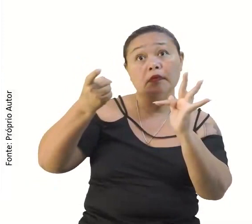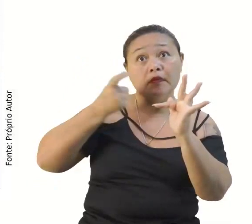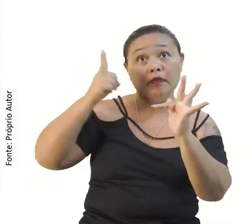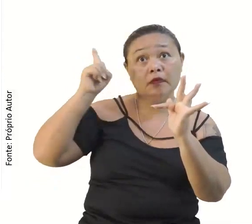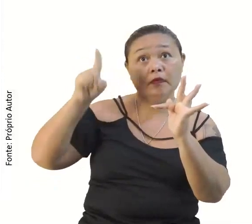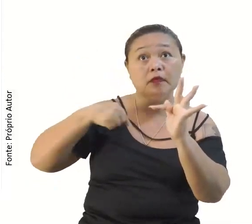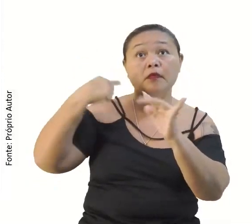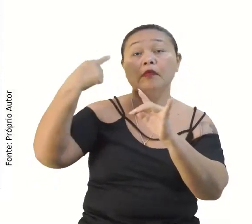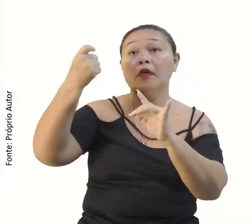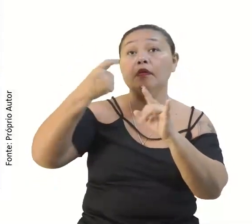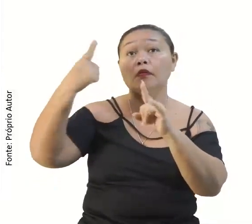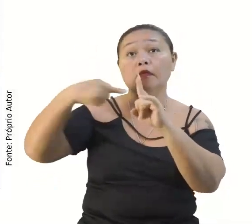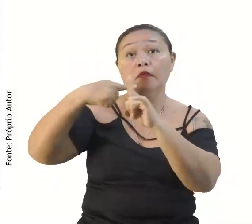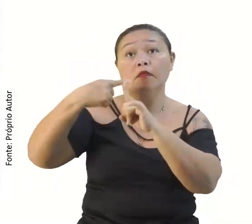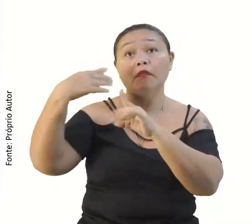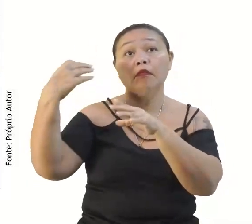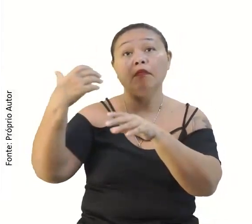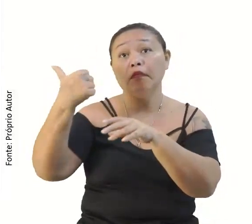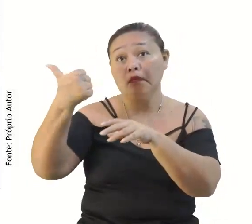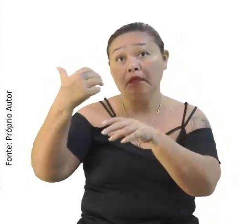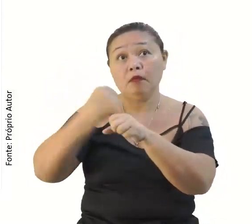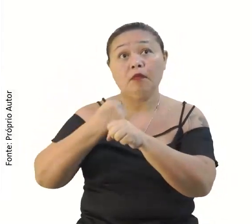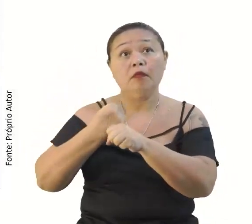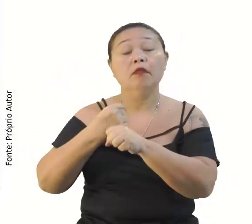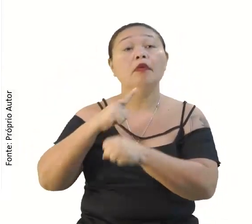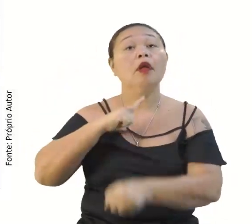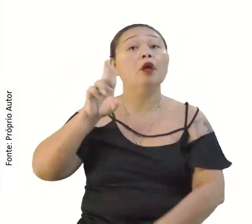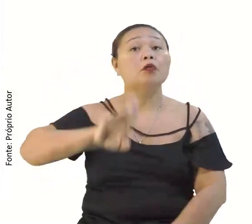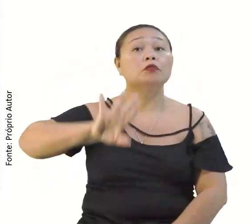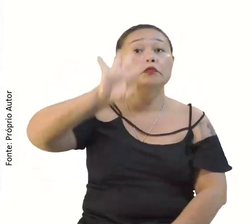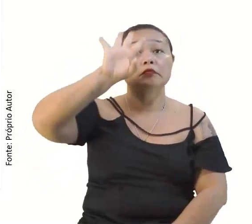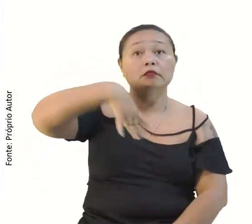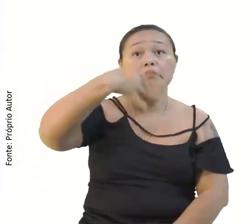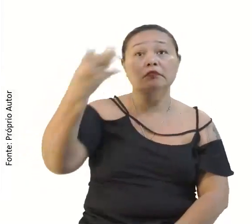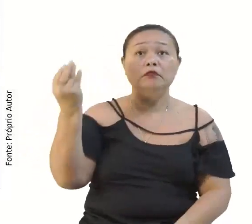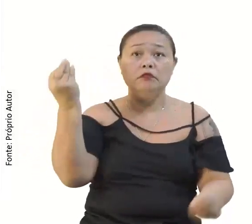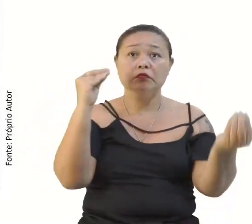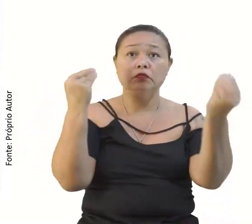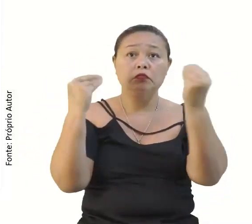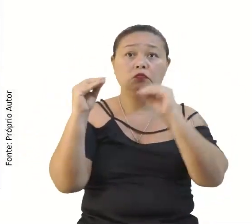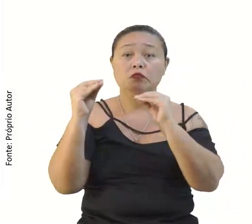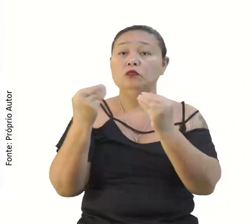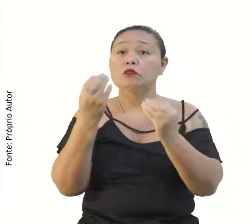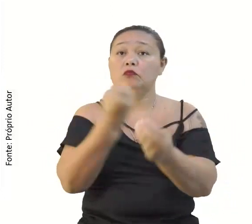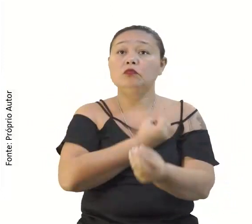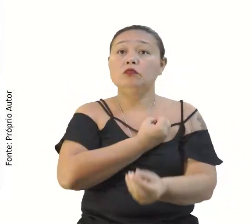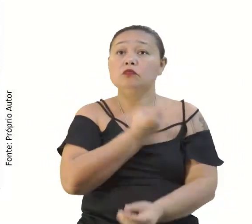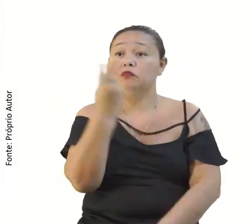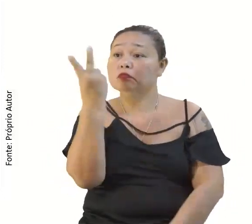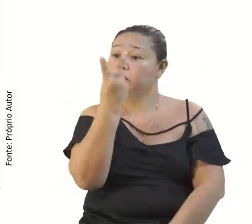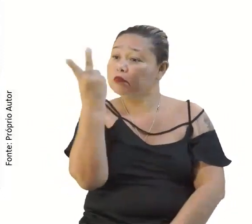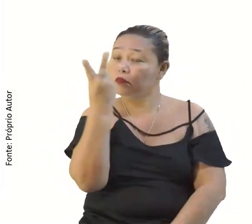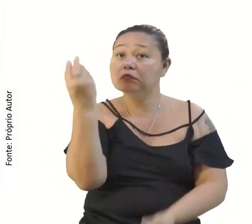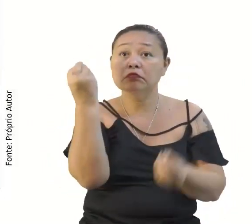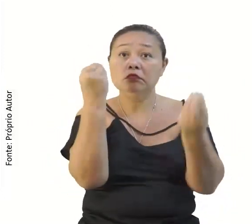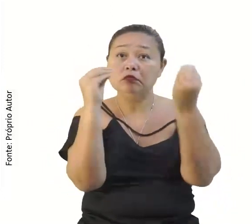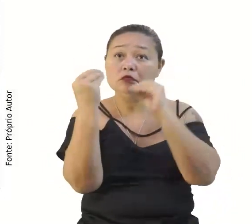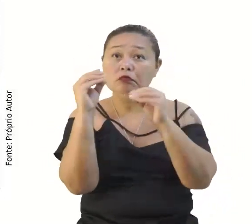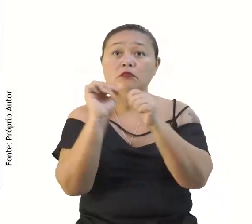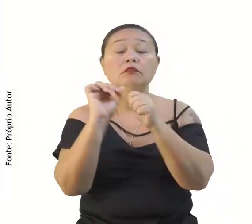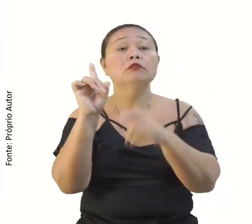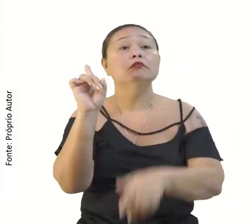1. Dica, use a tabela para montar os pares ordenados. Então, no nosso